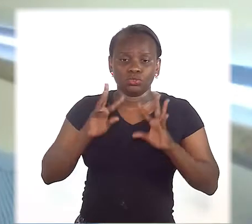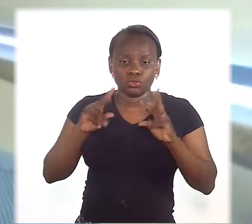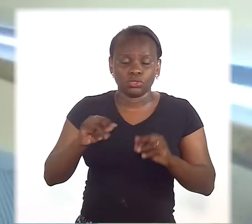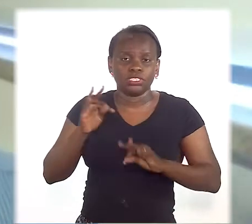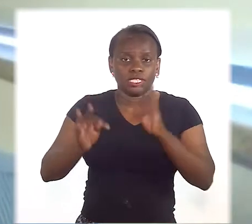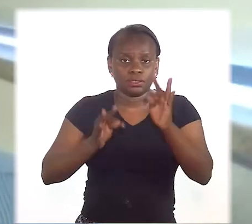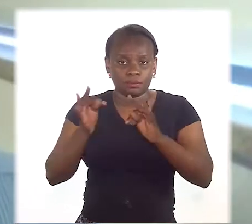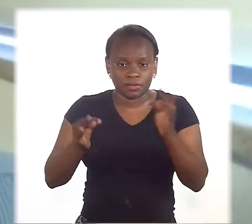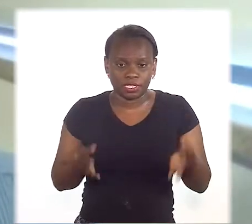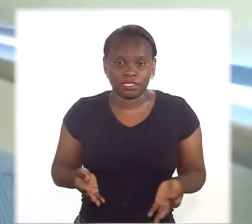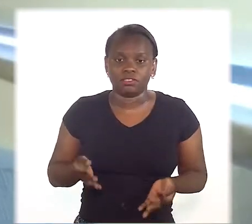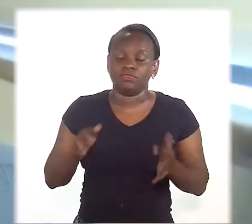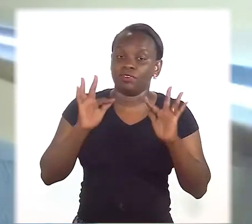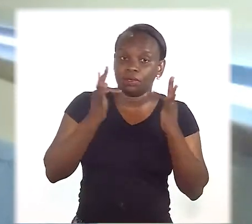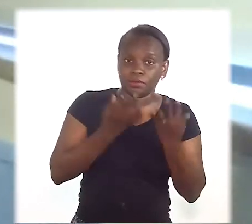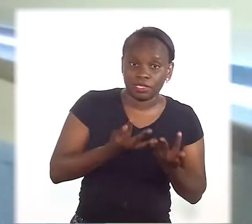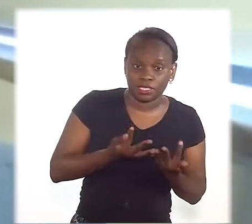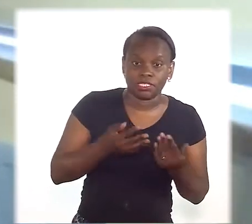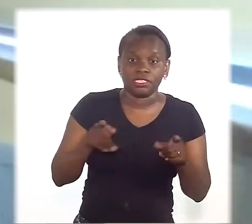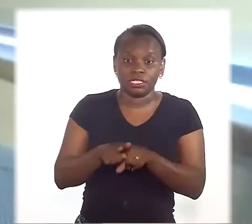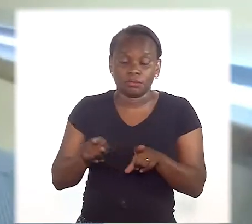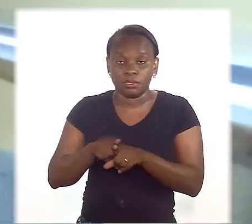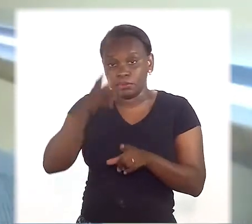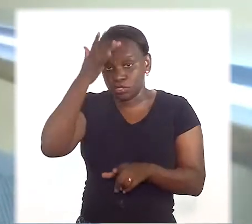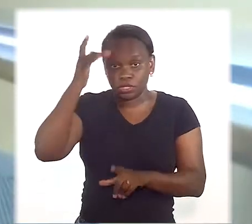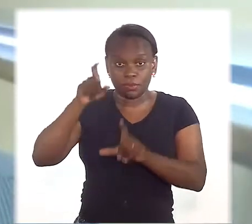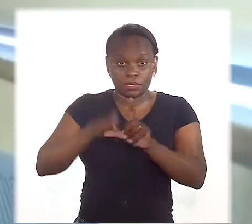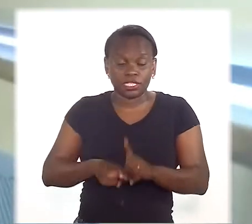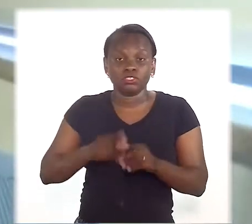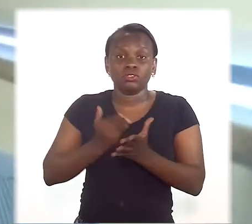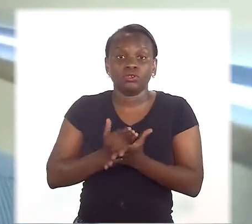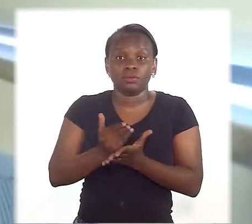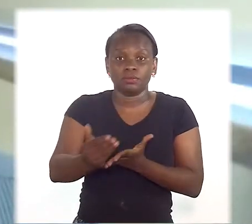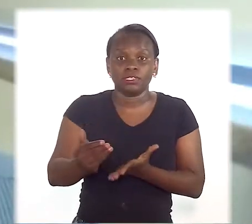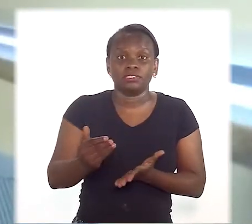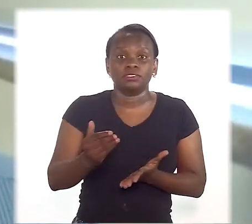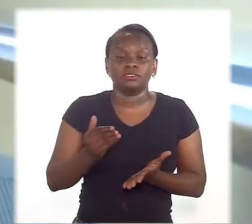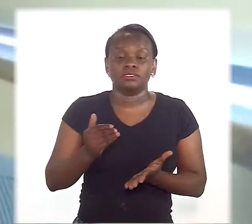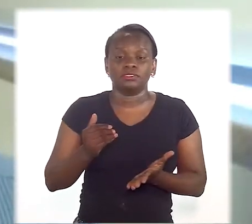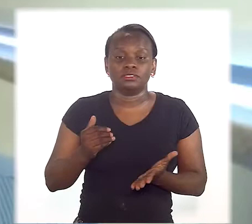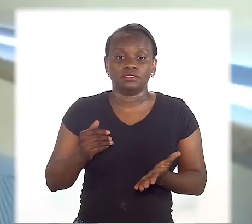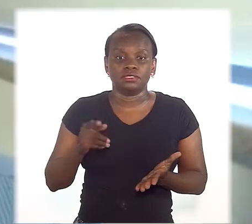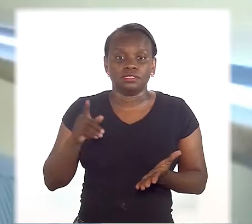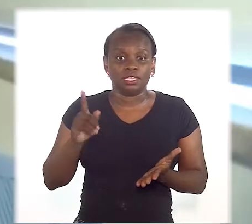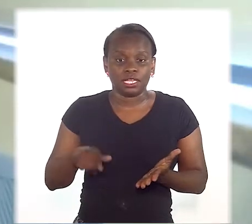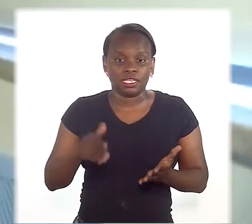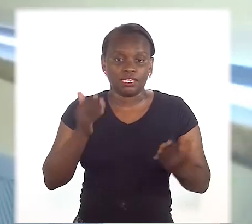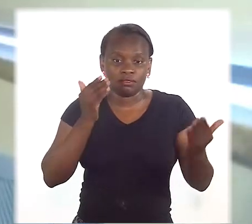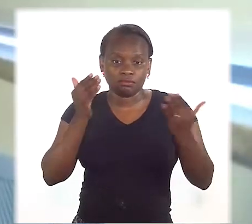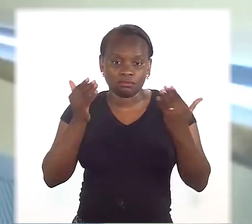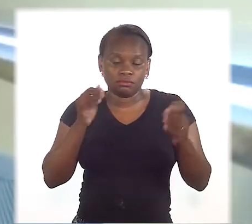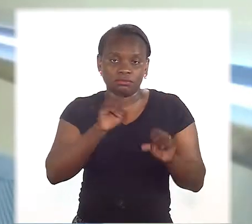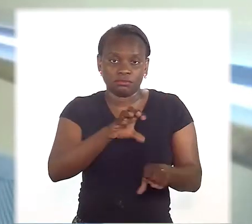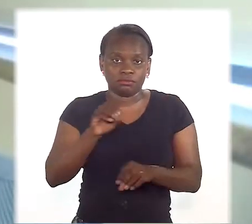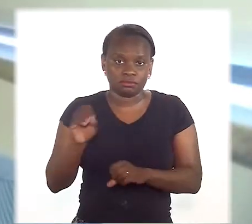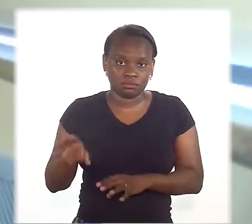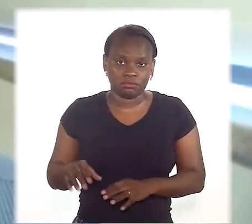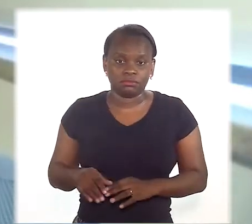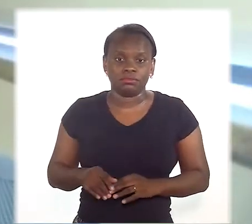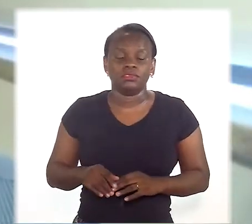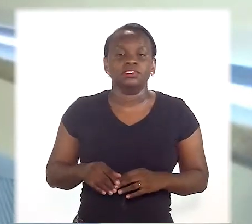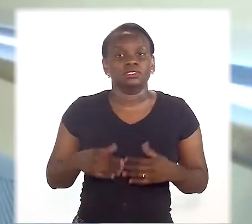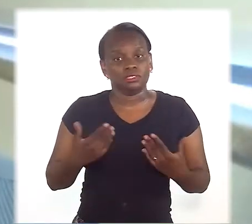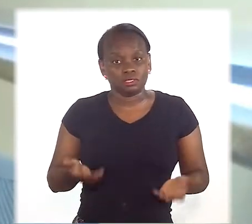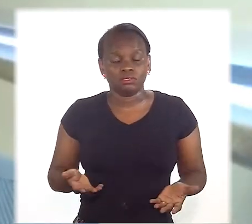o tratamento, tanto do familiar quanto do dependente, inicia-se pela